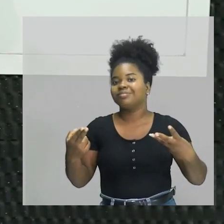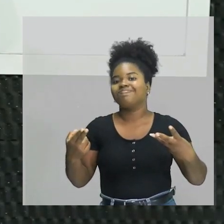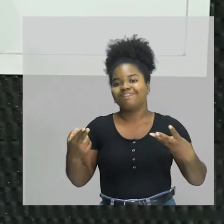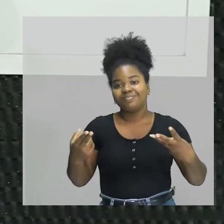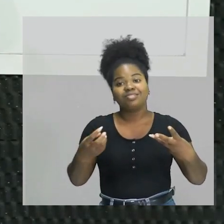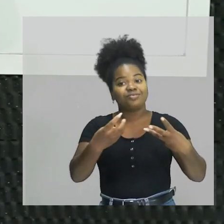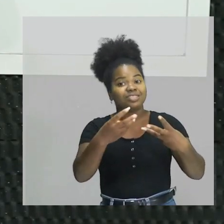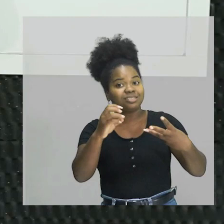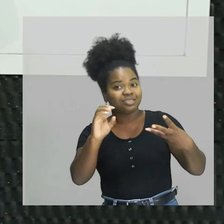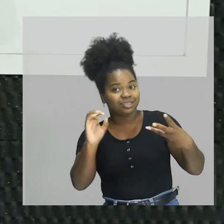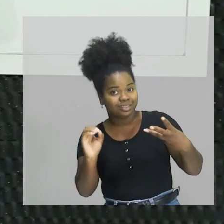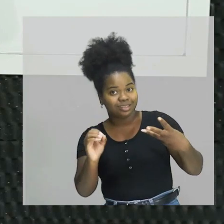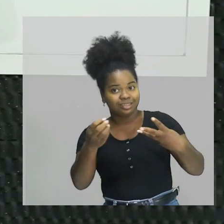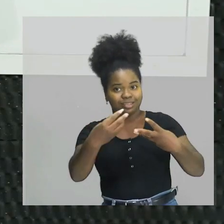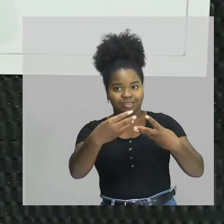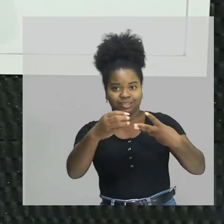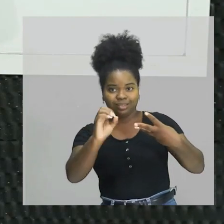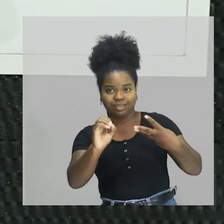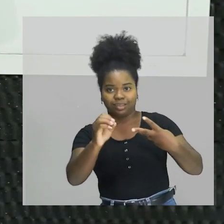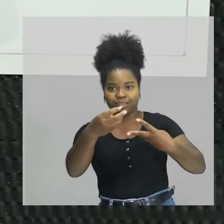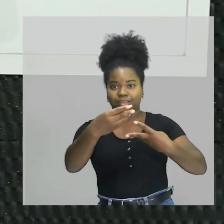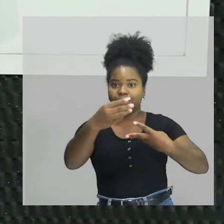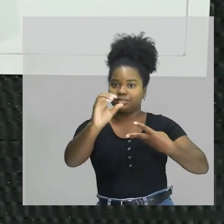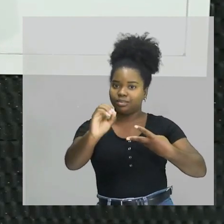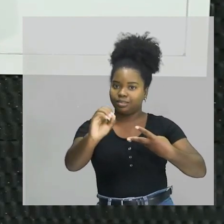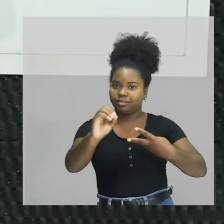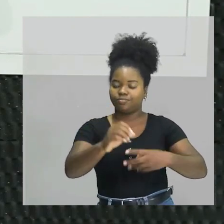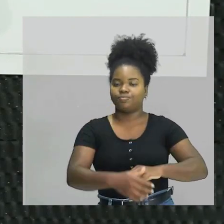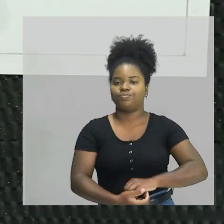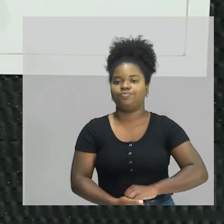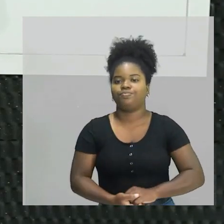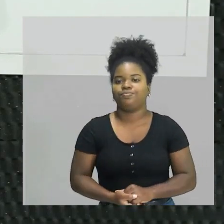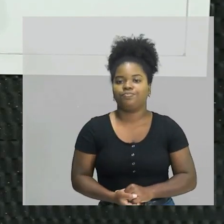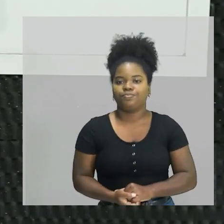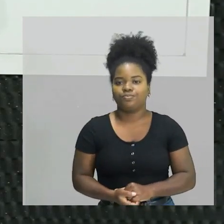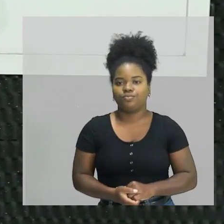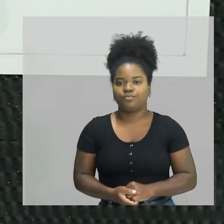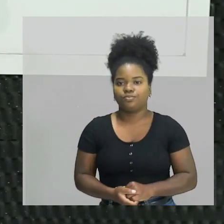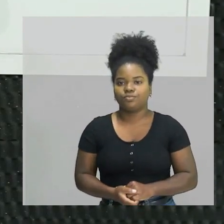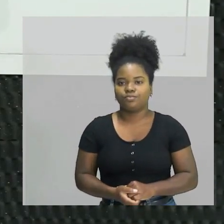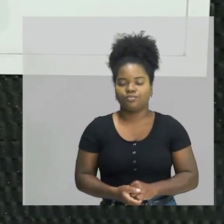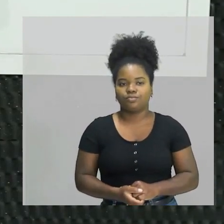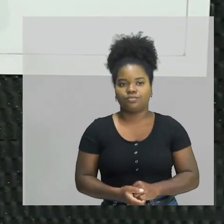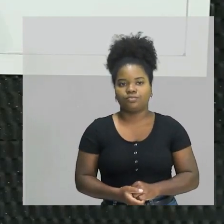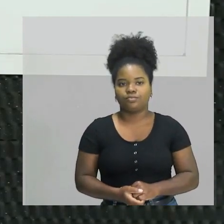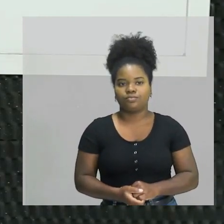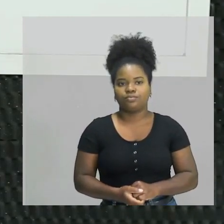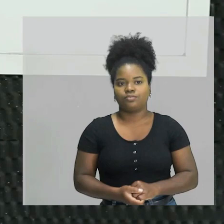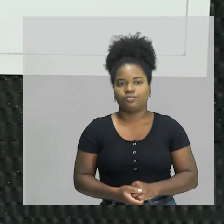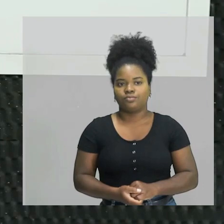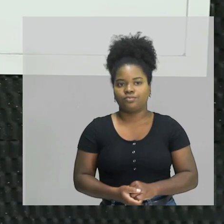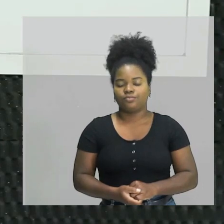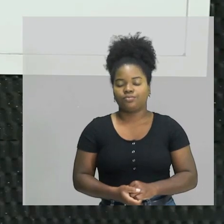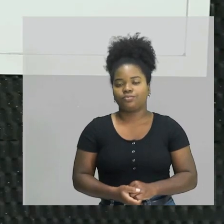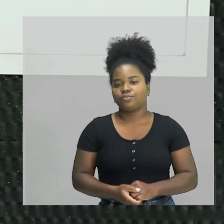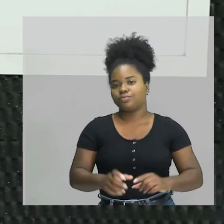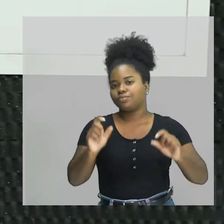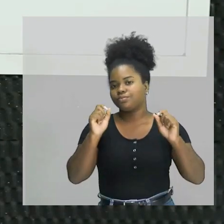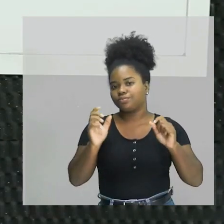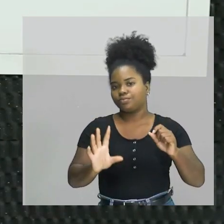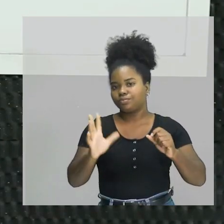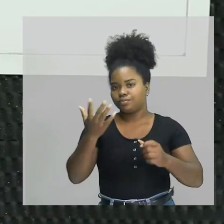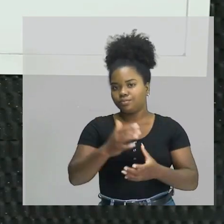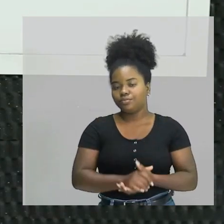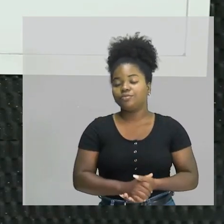de cada faixa dessa aqui é 30. Ó. 30 graus. Ora, aí, turminha, o que a gente pode